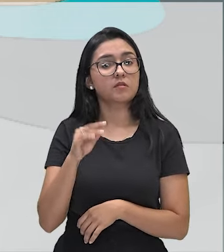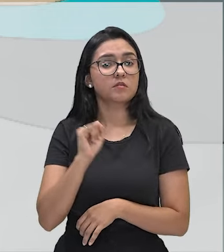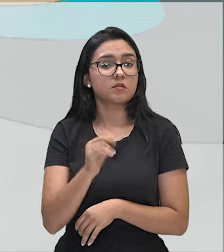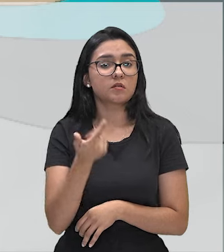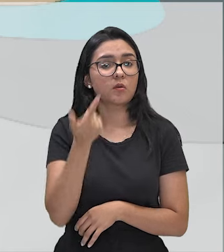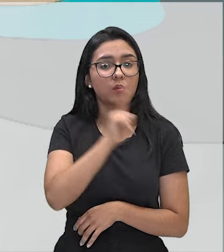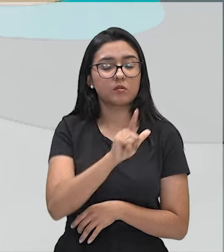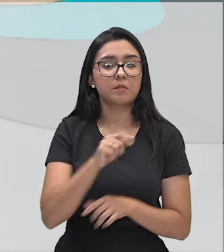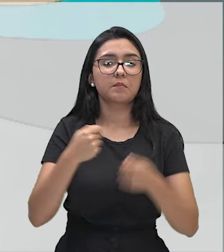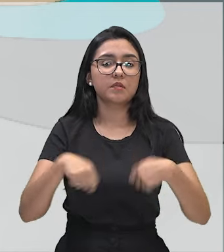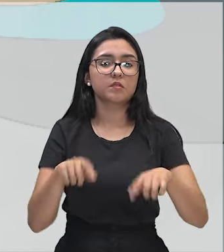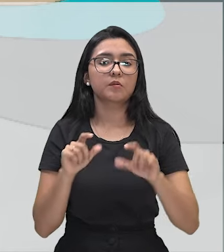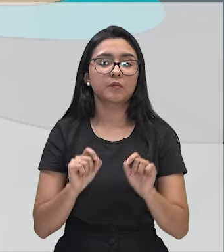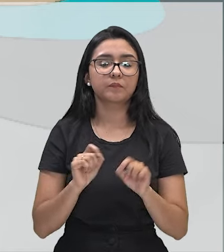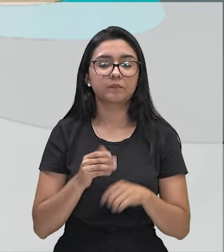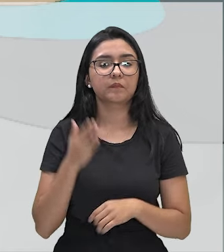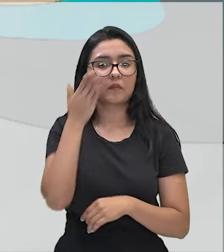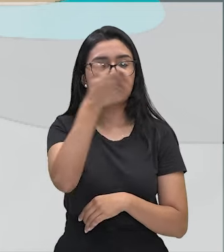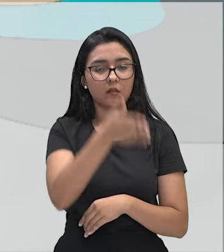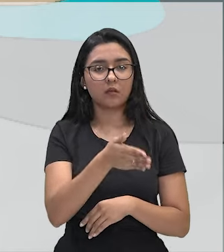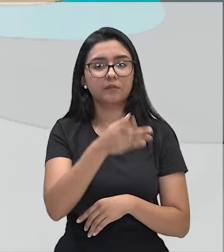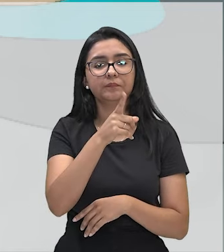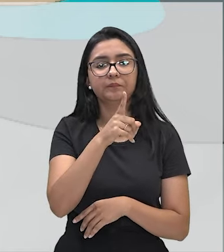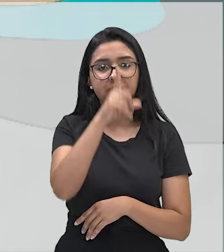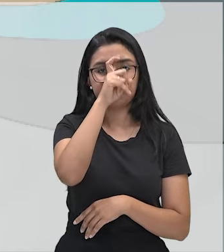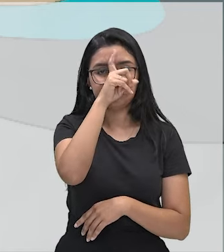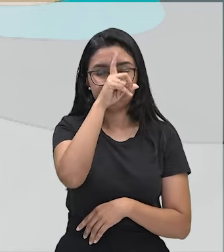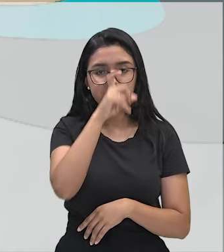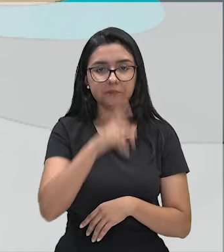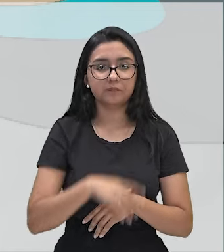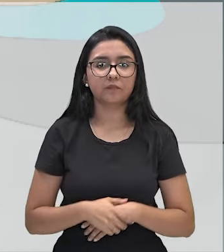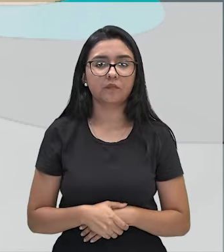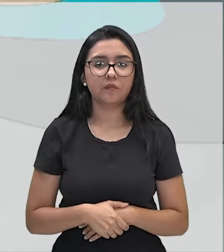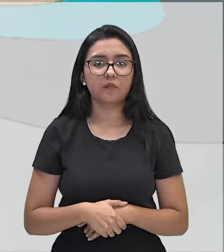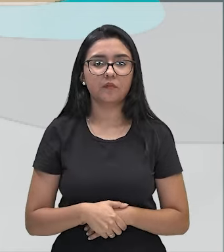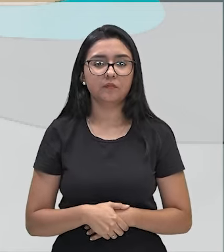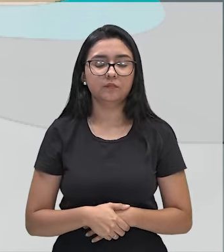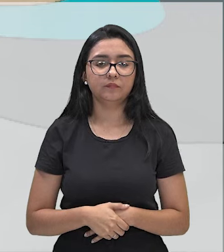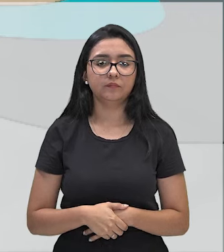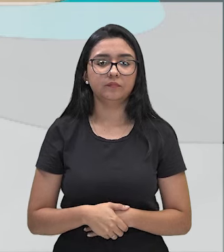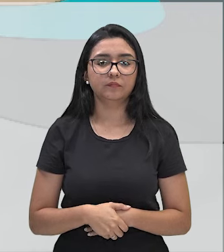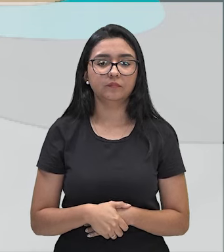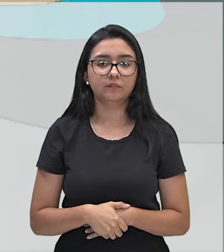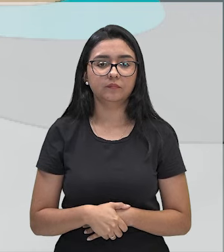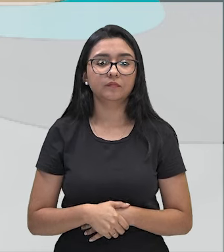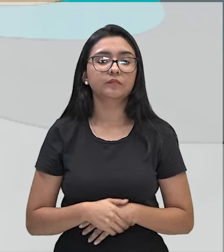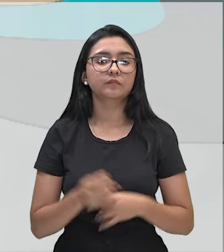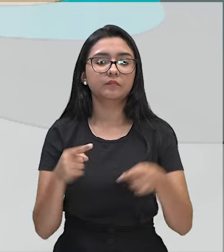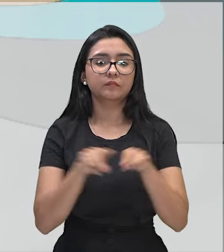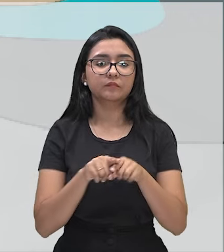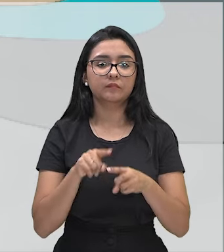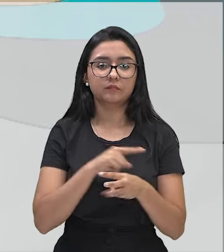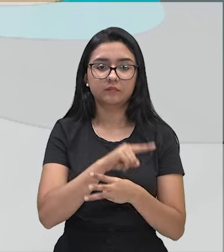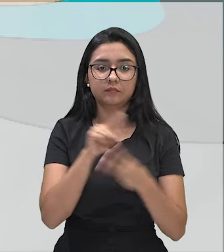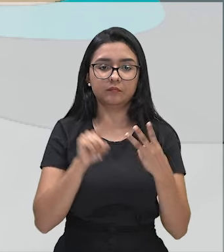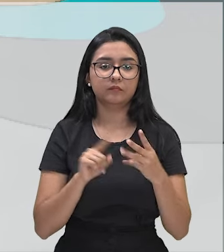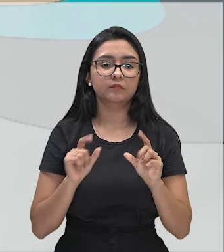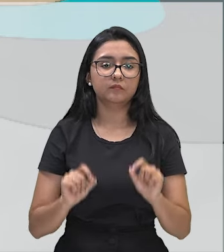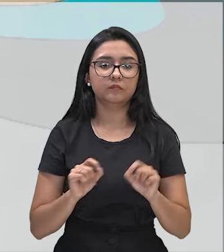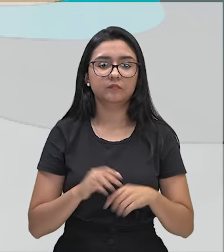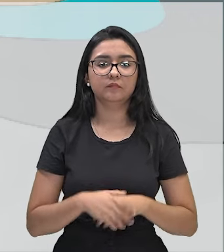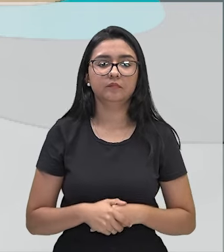resolver você vai levar esse essa pessoa para uma unidade de saúde o nosso terceiro caso que nós vimos é